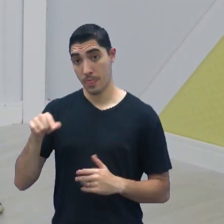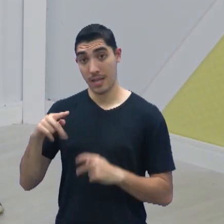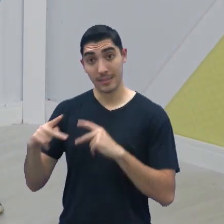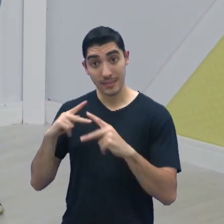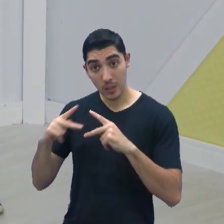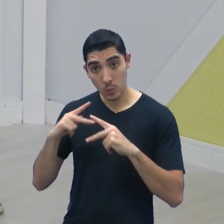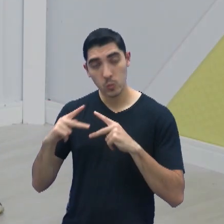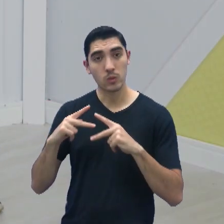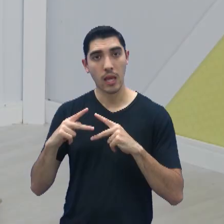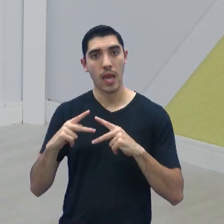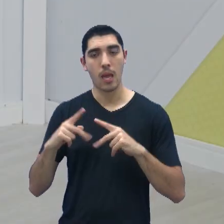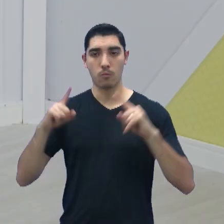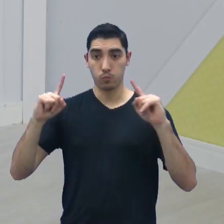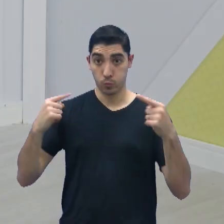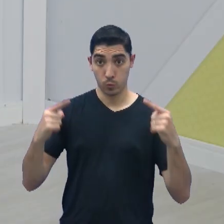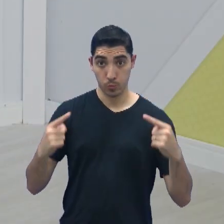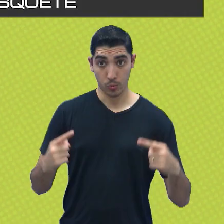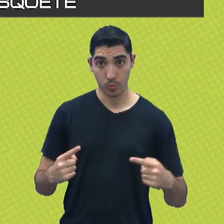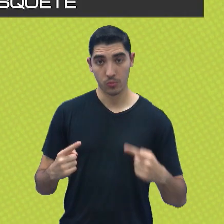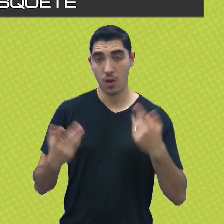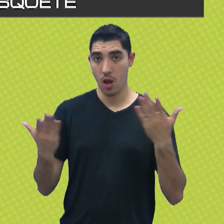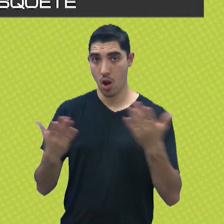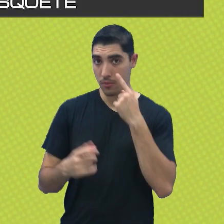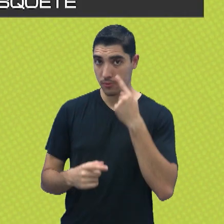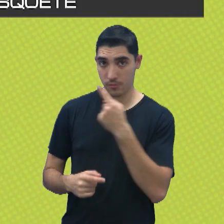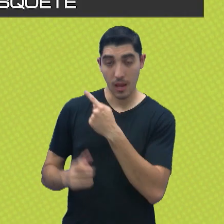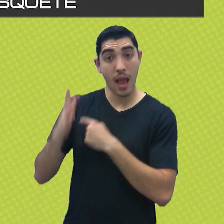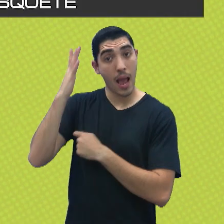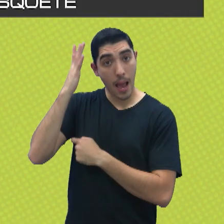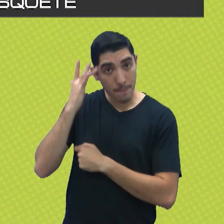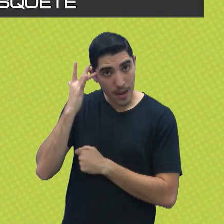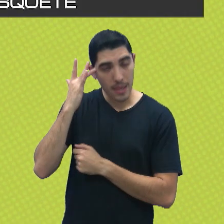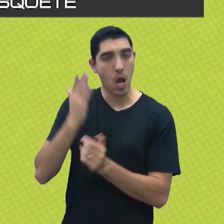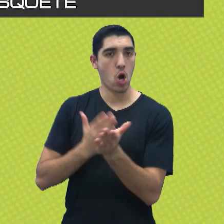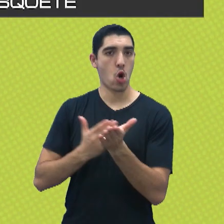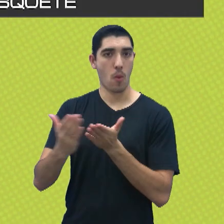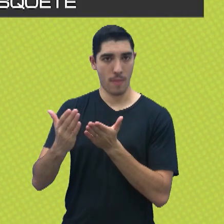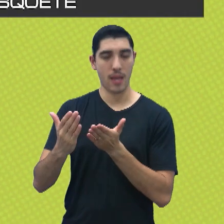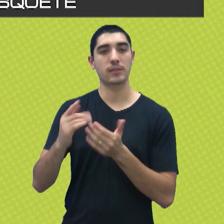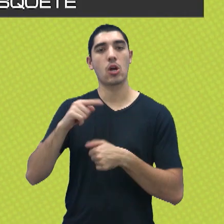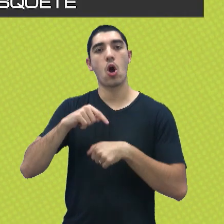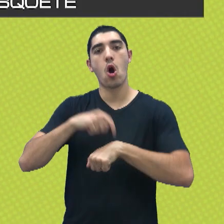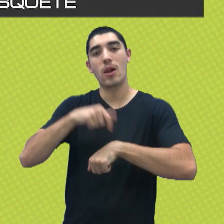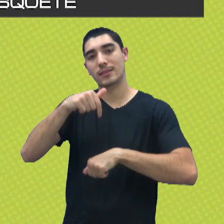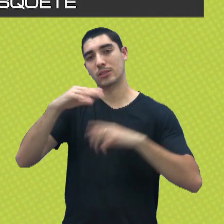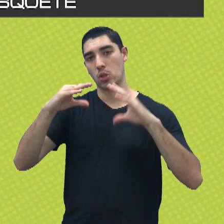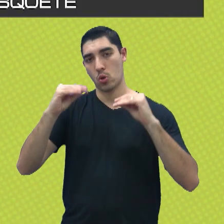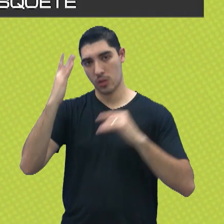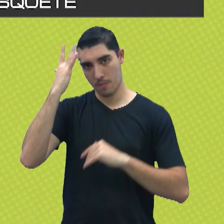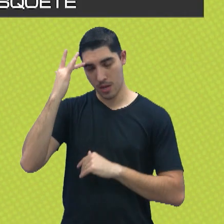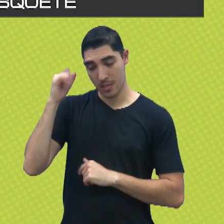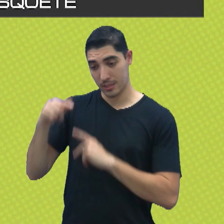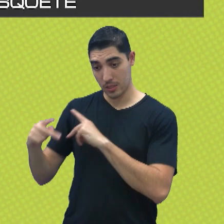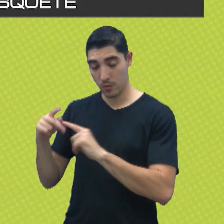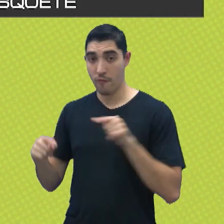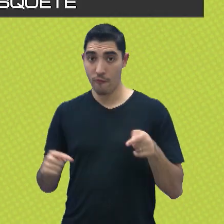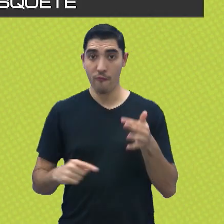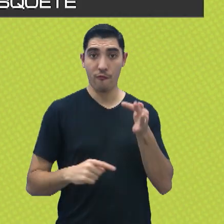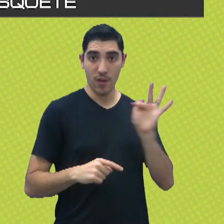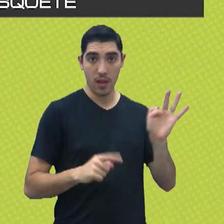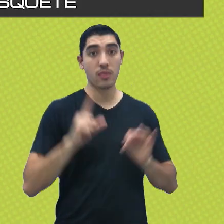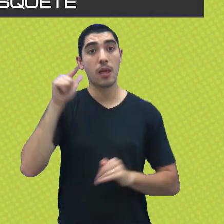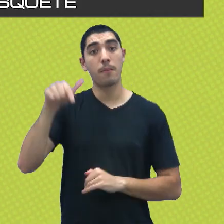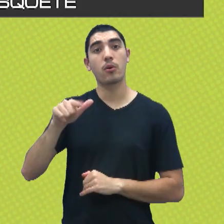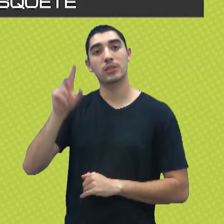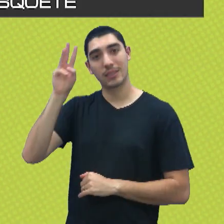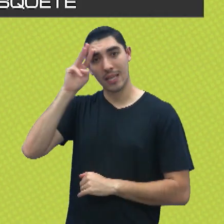dentro desta fase de realinhamento começa amanhã, como a gente já falou, 7 da noite, São José e Franca. Depois, no dia 9, terça-feira que